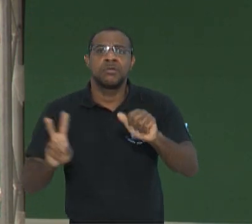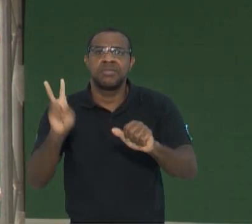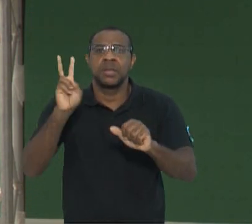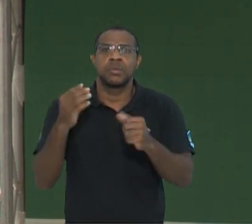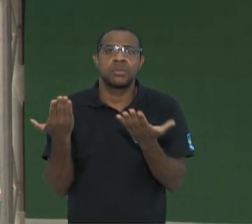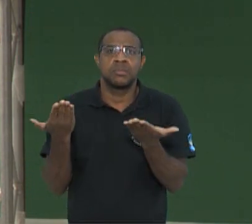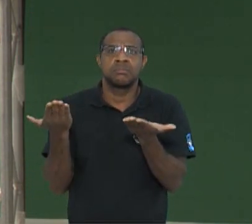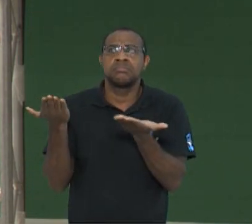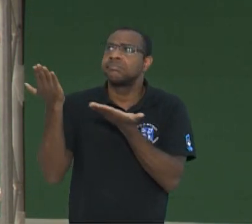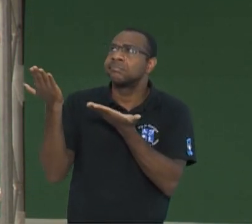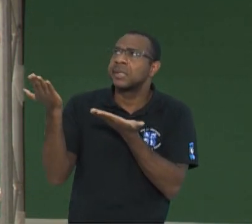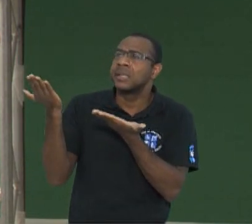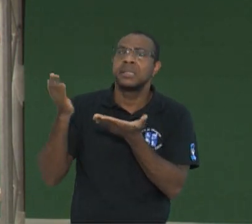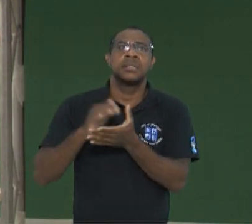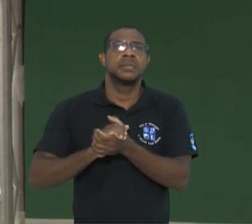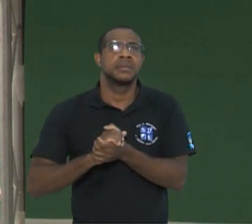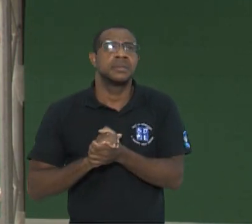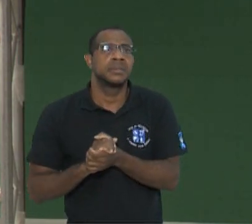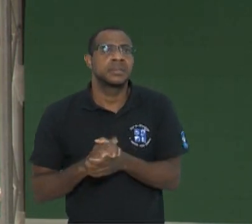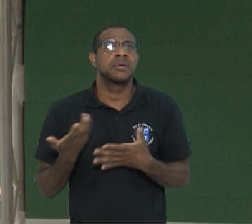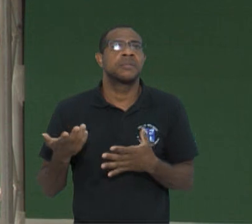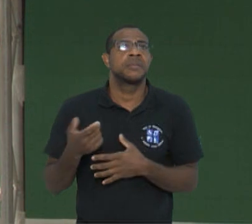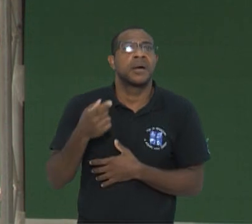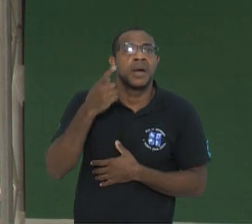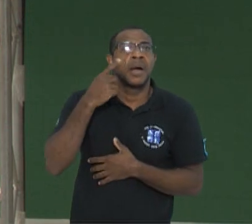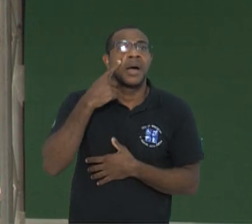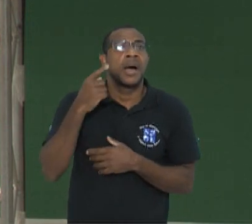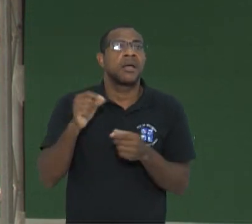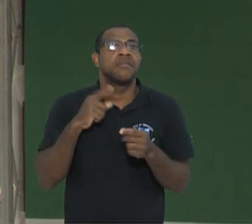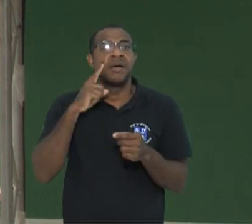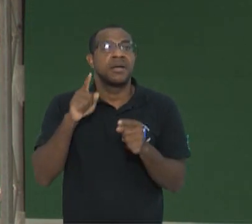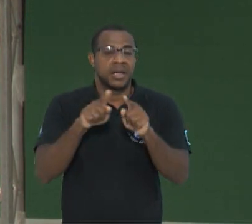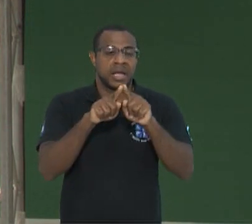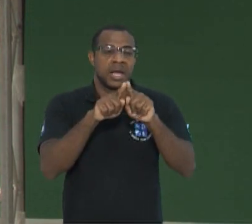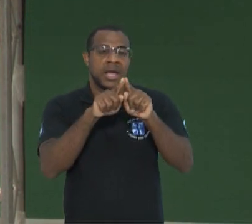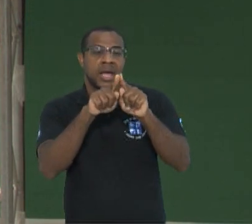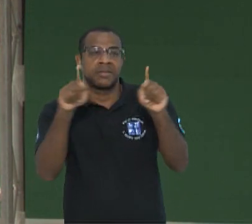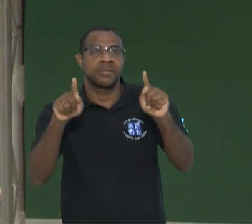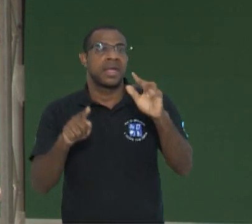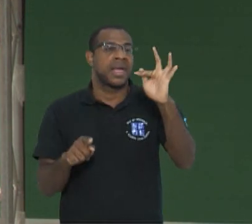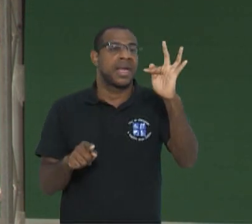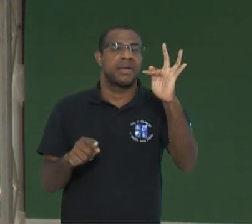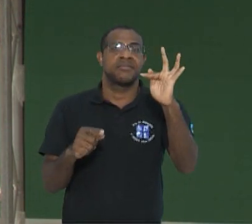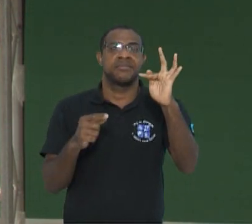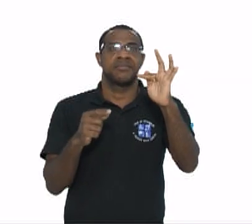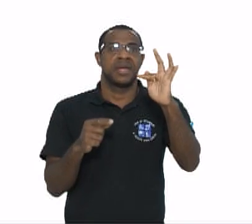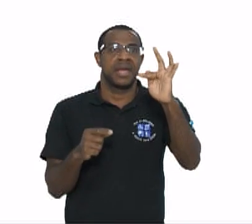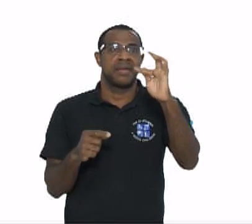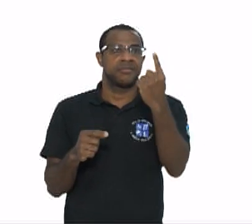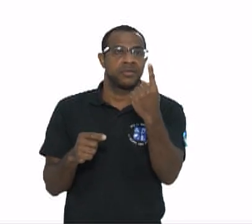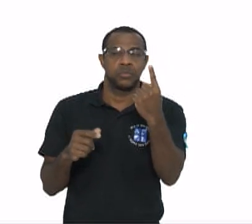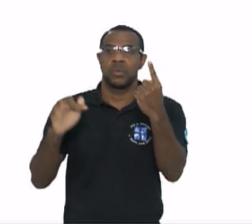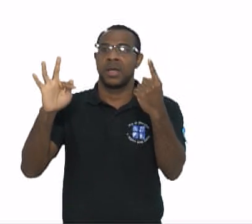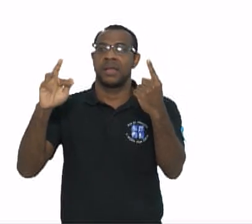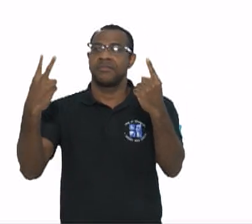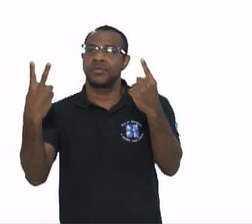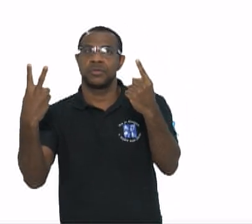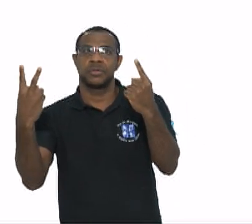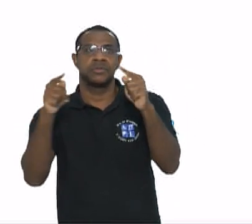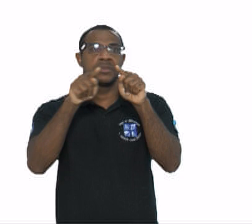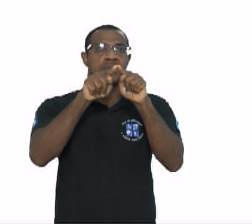de quanto vale o C, que é o que eu preciso, que é a distância focal. De F1 a F2 eu tenho